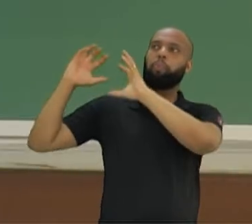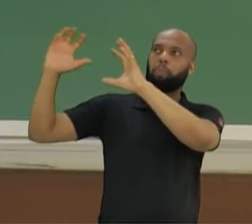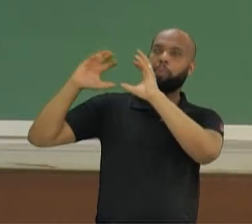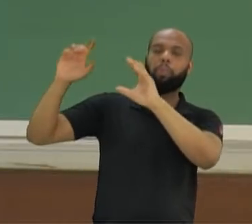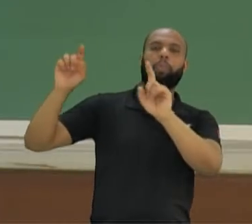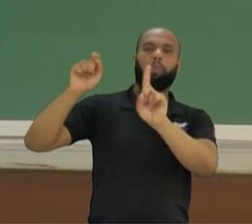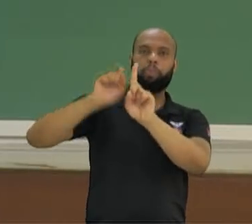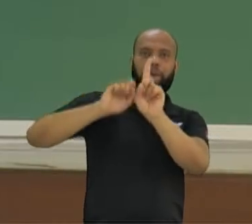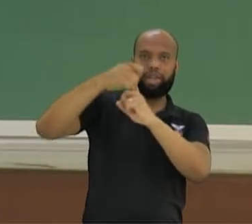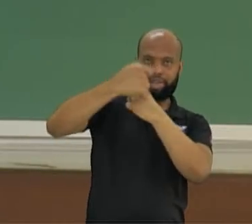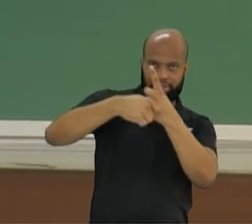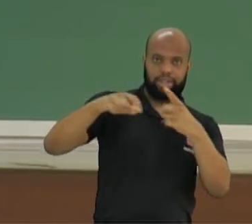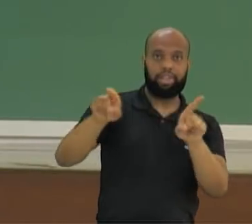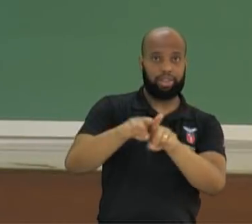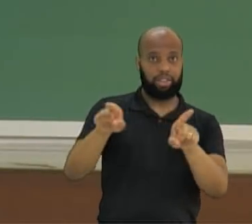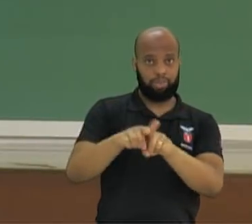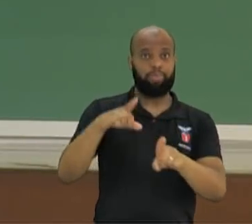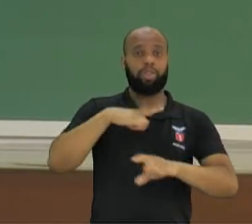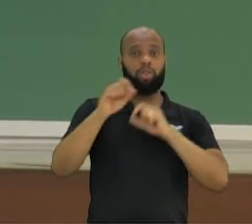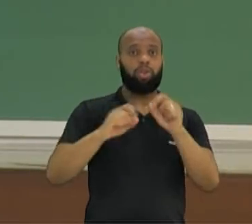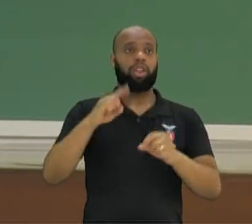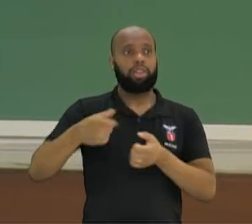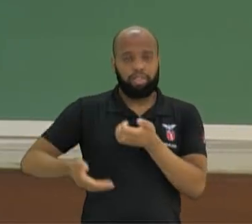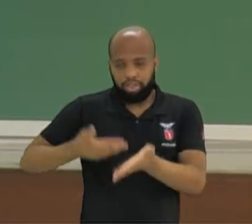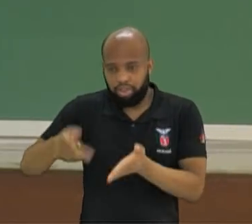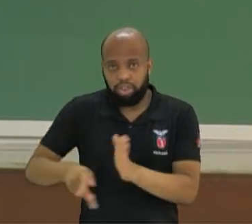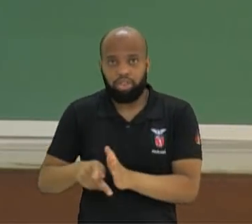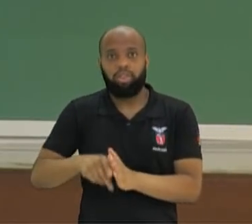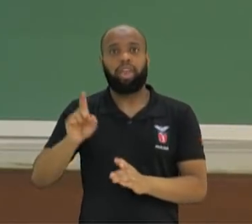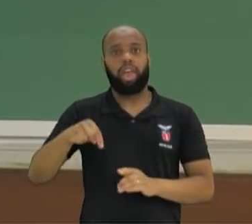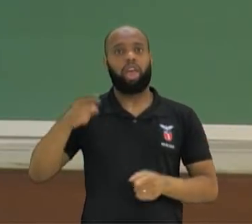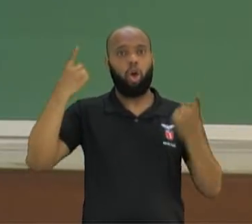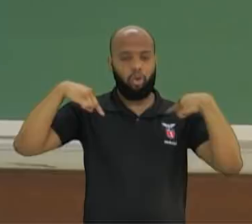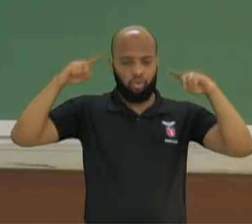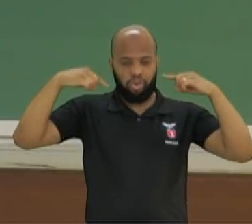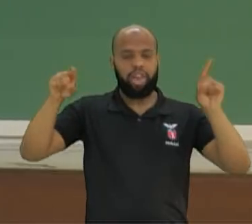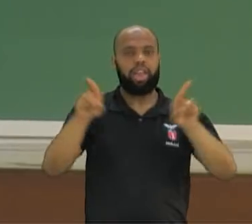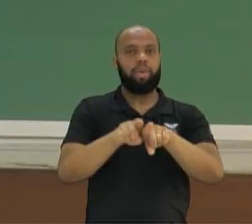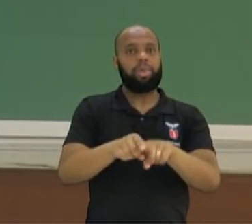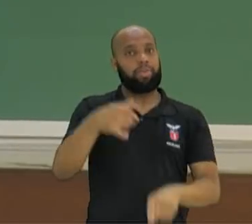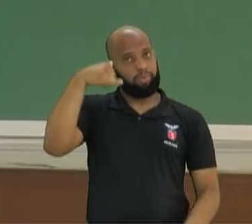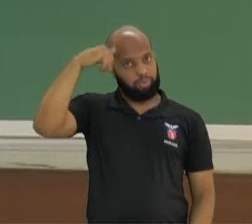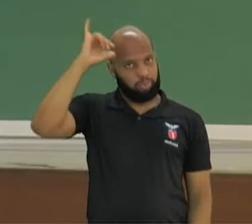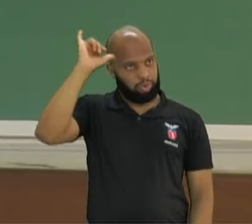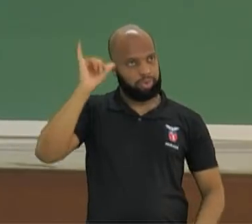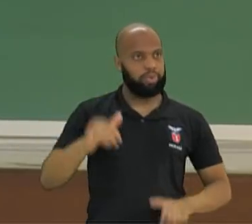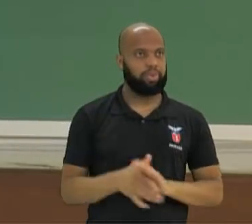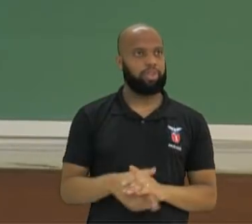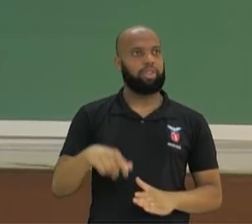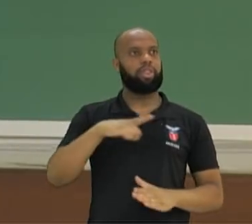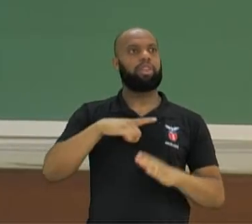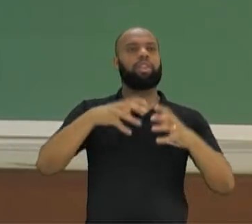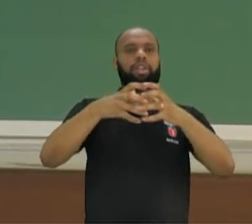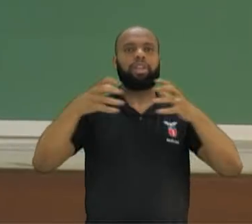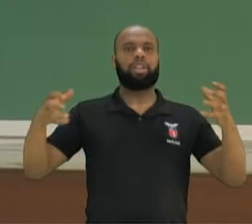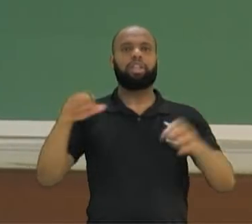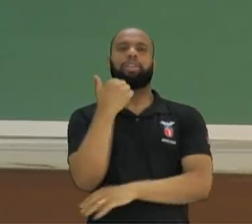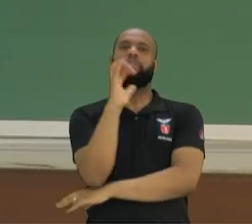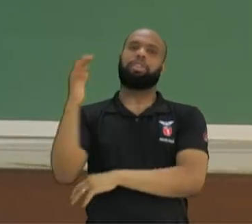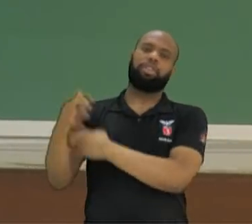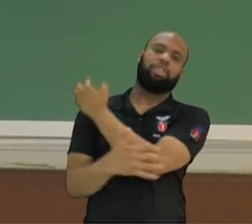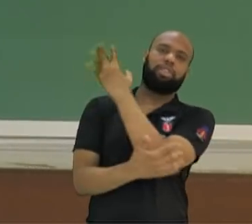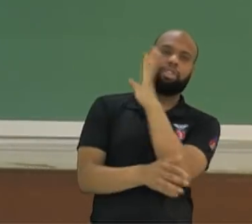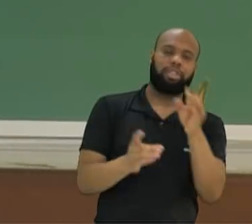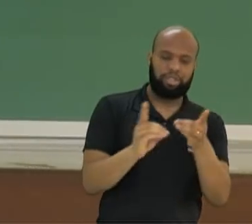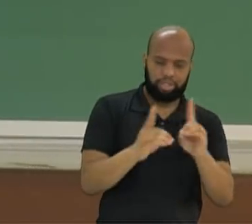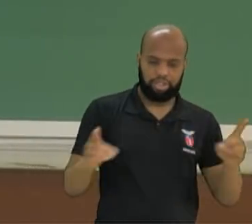cereais e criação de ovinos também gigantesca no território. Pecuária extensiva, daí tem a região de floresta, aí, os